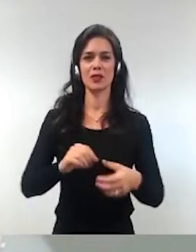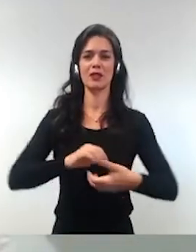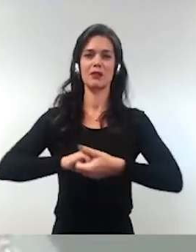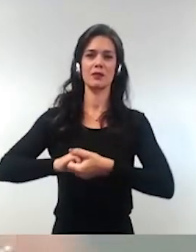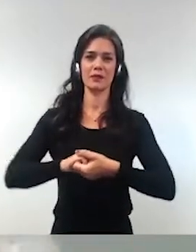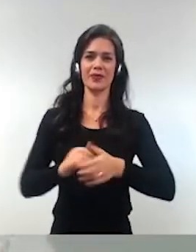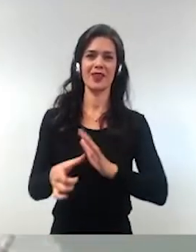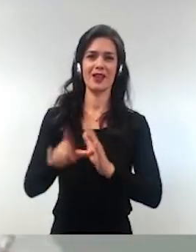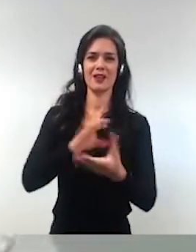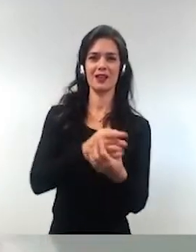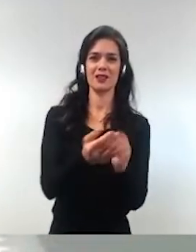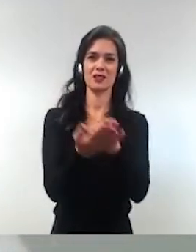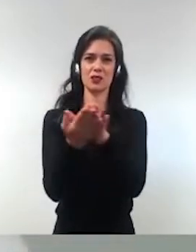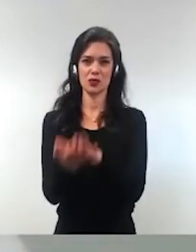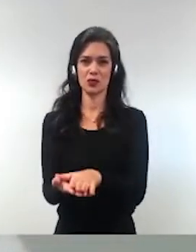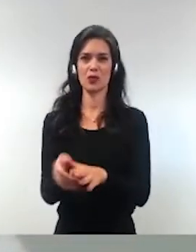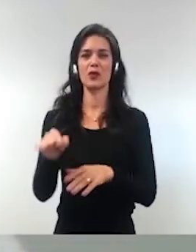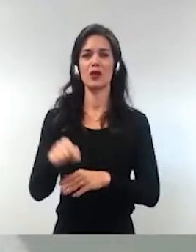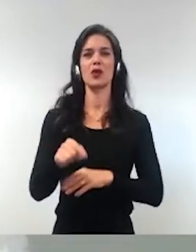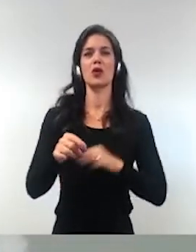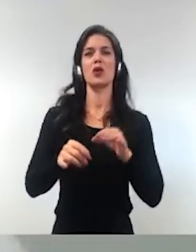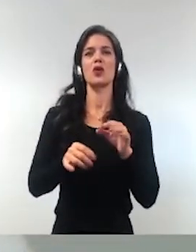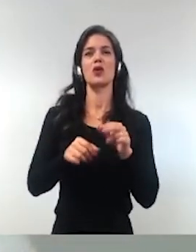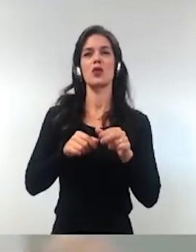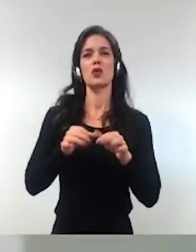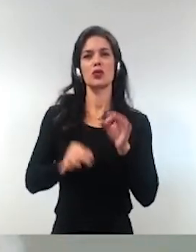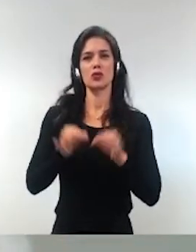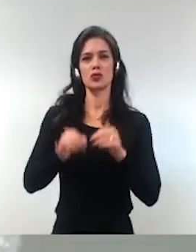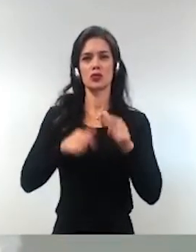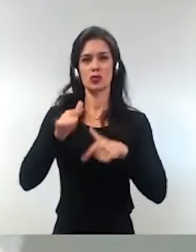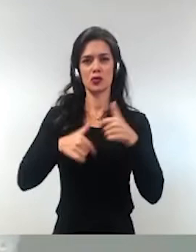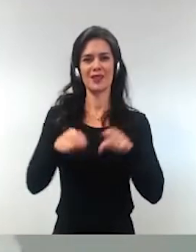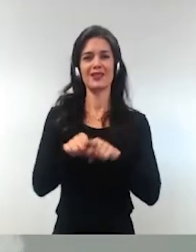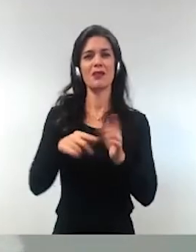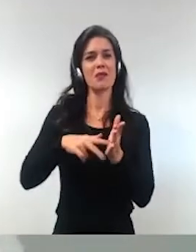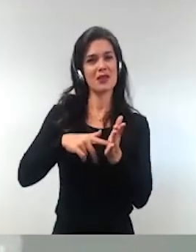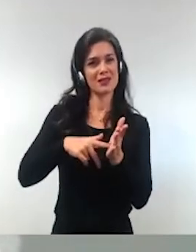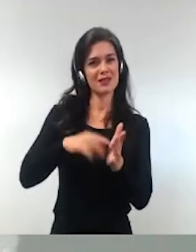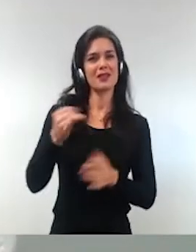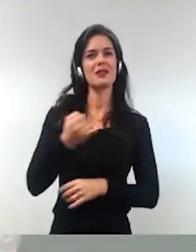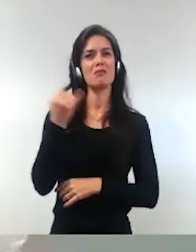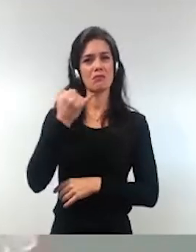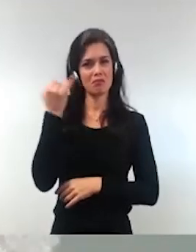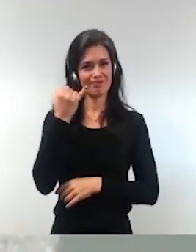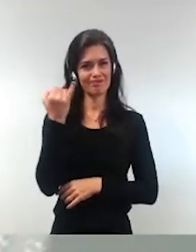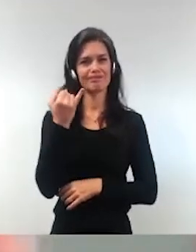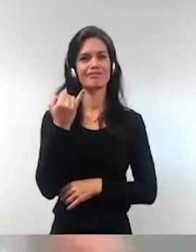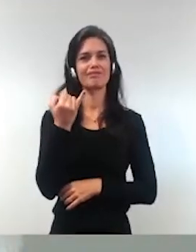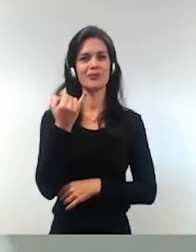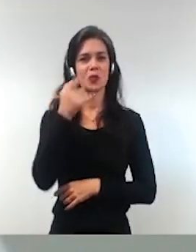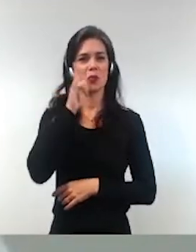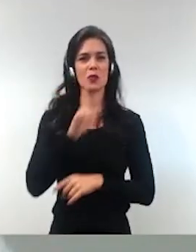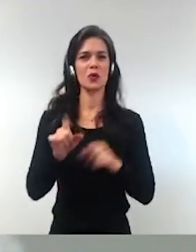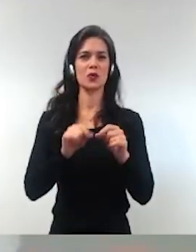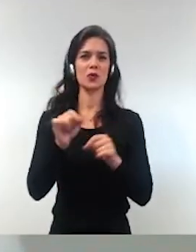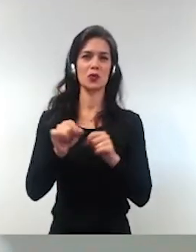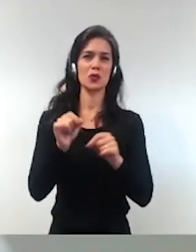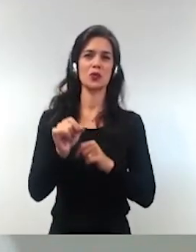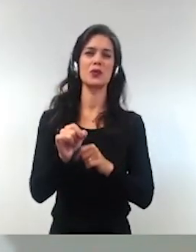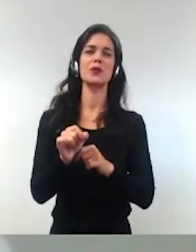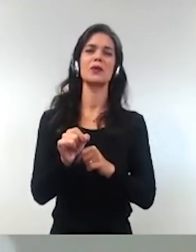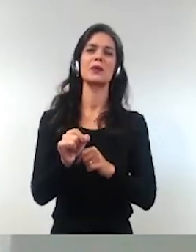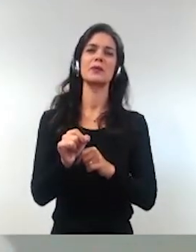pré-processual, a atuação do Ministério Público do Trabalho e dos sindicatos tem sido muito importante para trazer para os núcleos